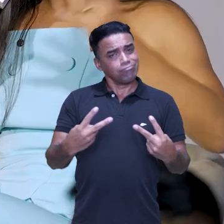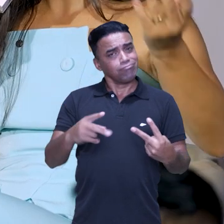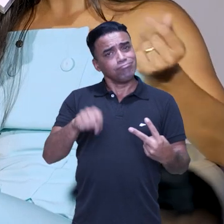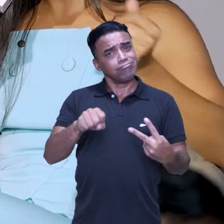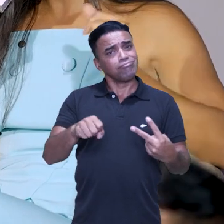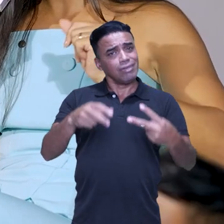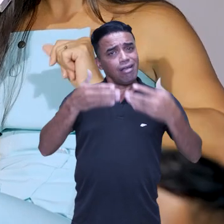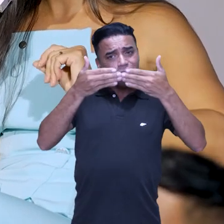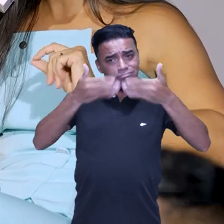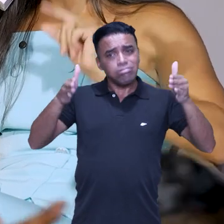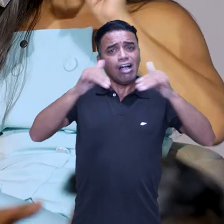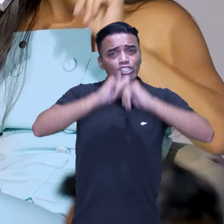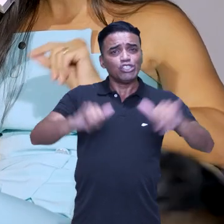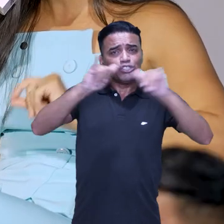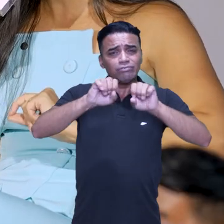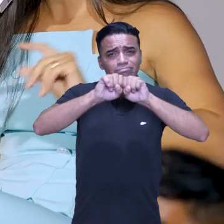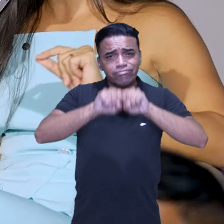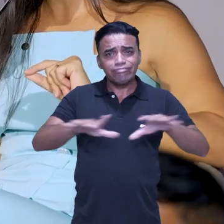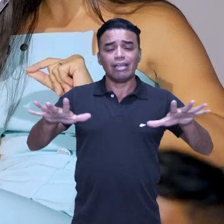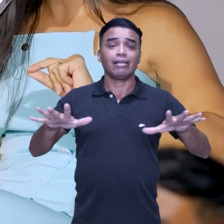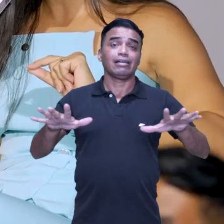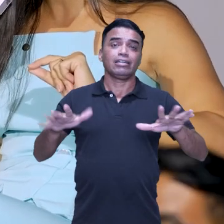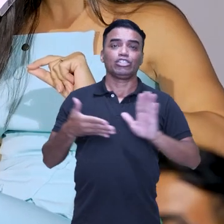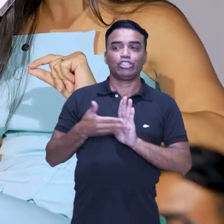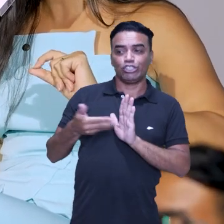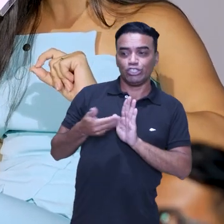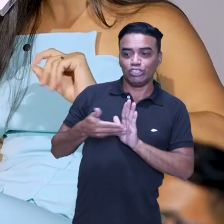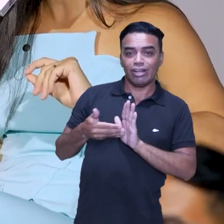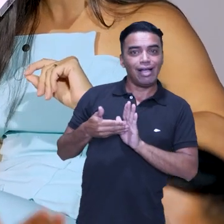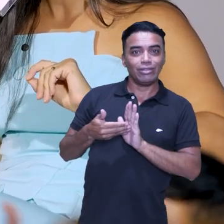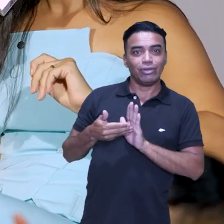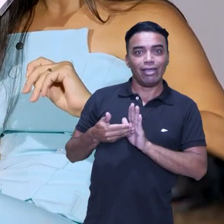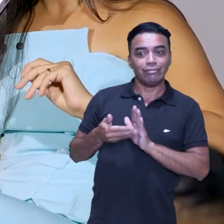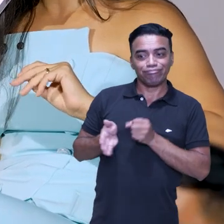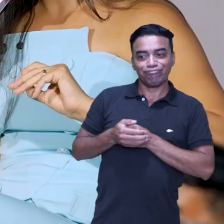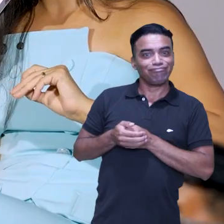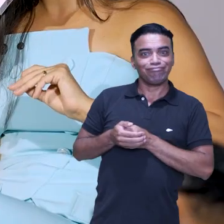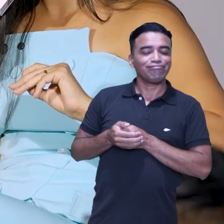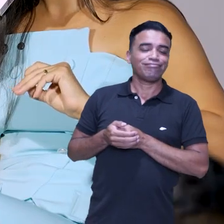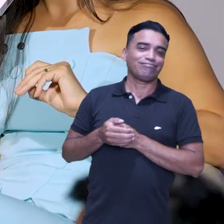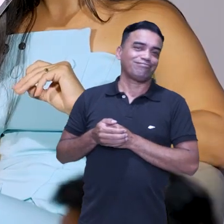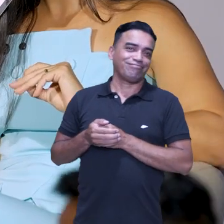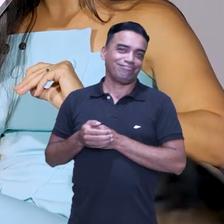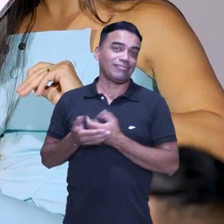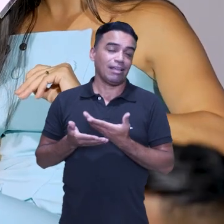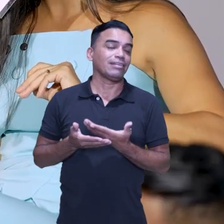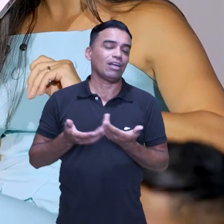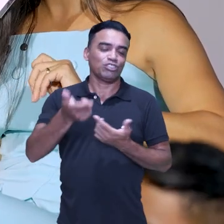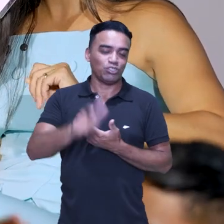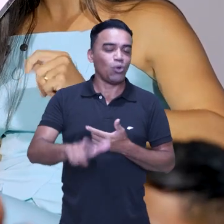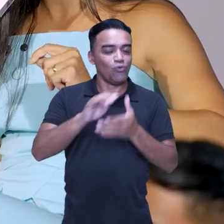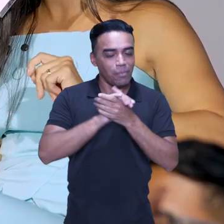e amplamente divulgadas, e mais, tiradas da invisibilidade. Então, mais uma